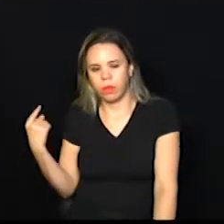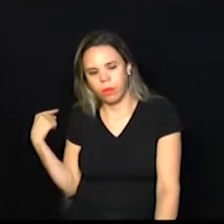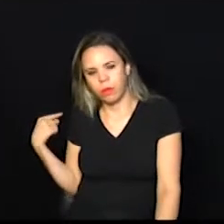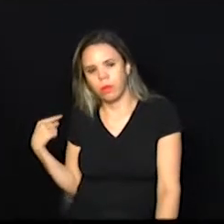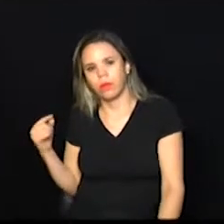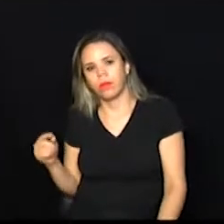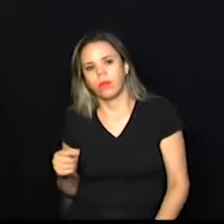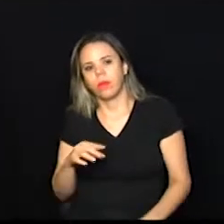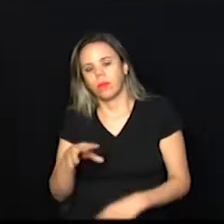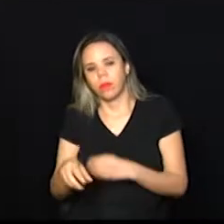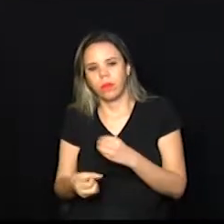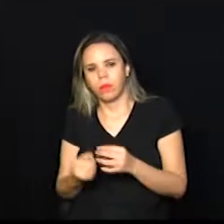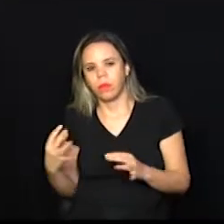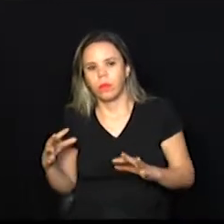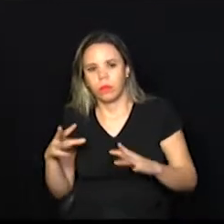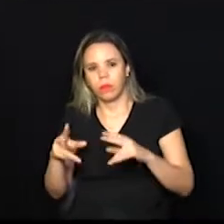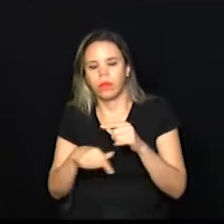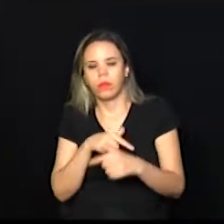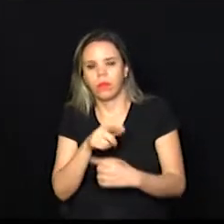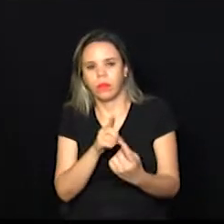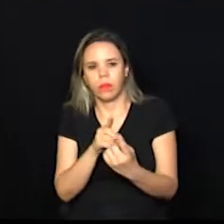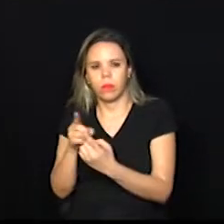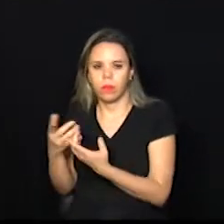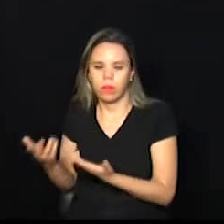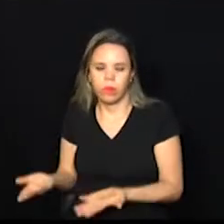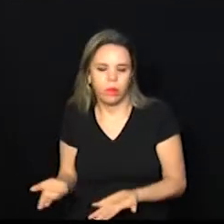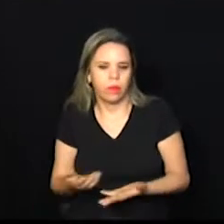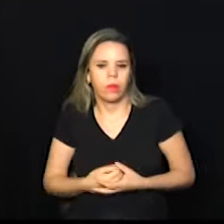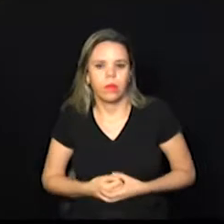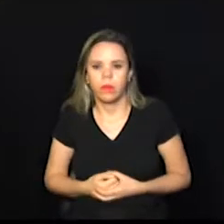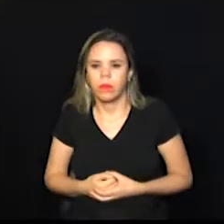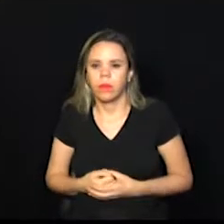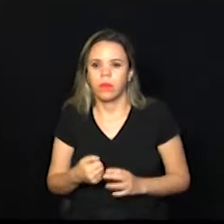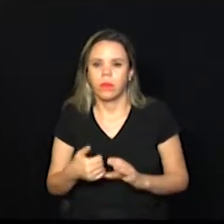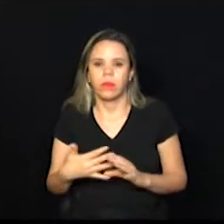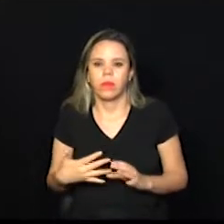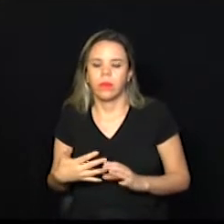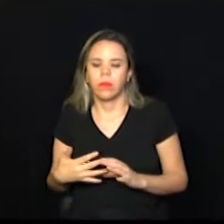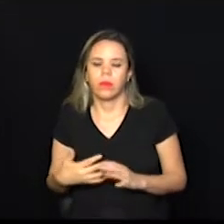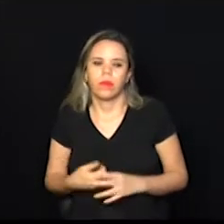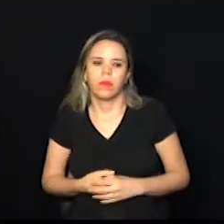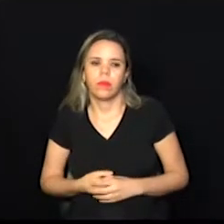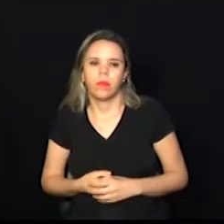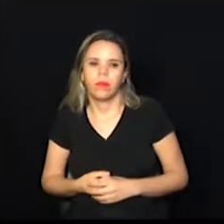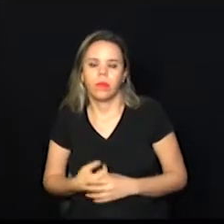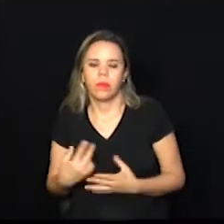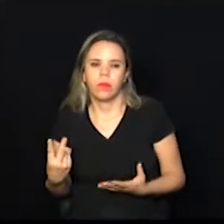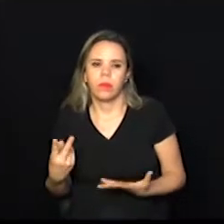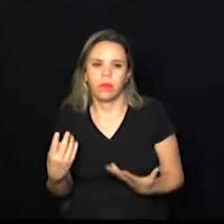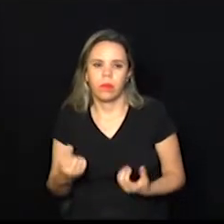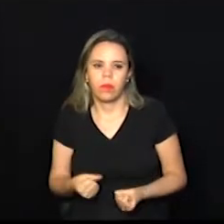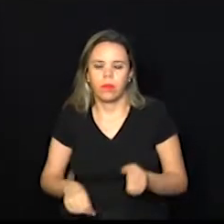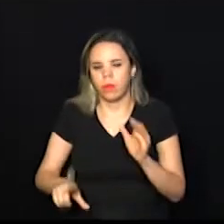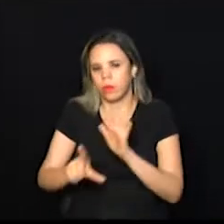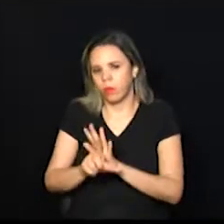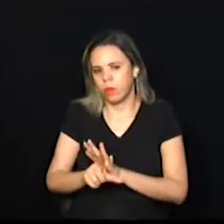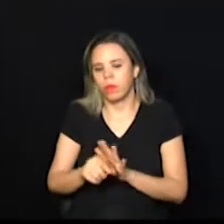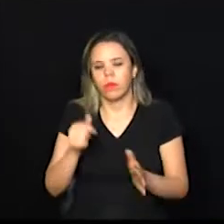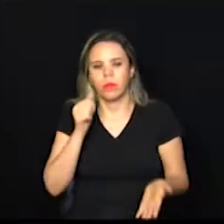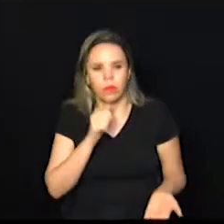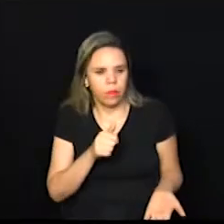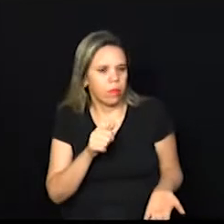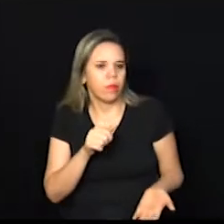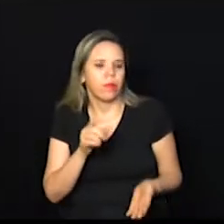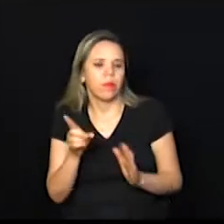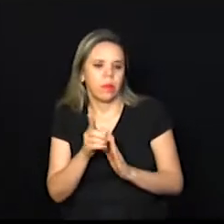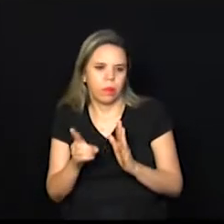a composição de todos os serviços, mas a gente deu a característica do reconhecimento da legalidade a ela, através do